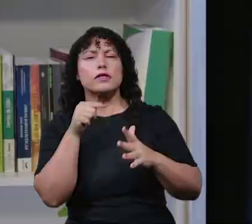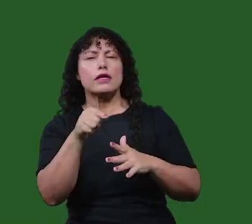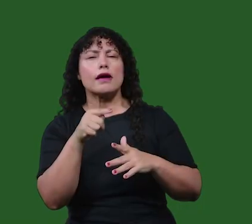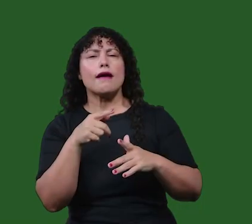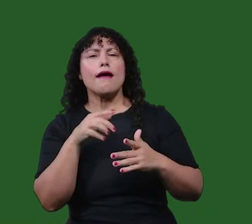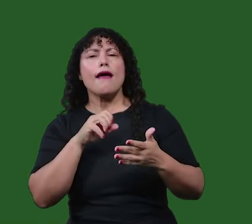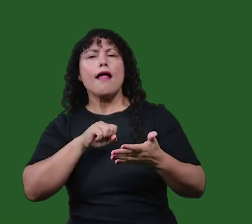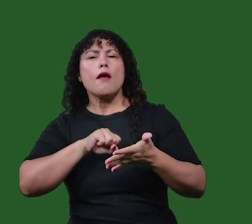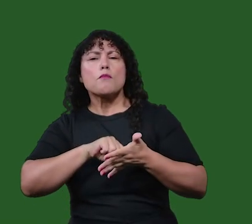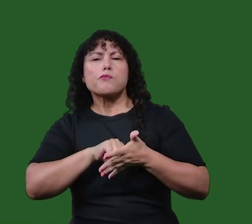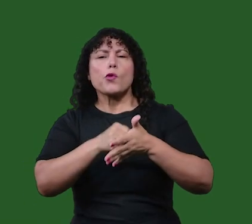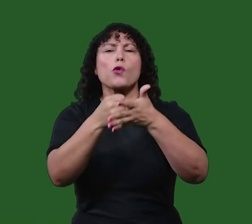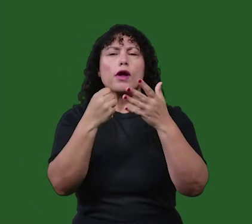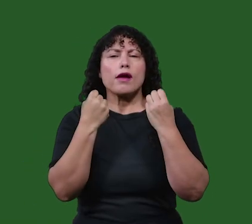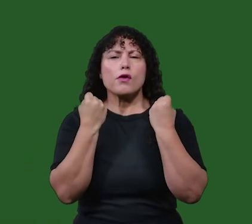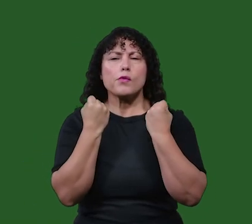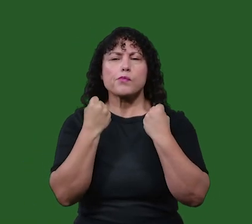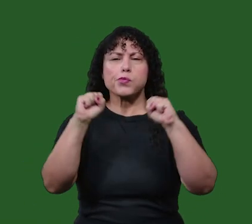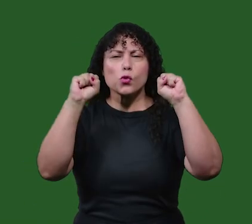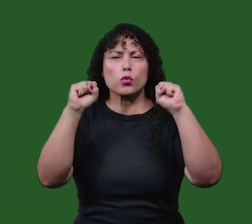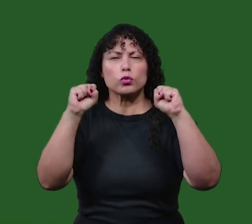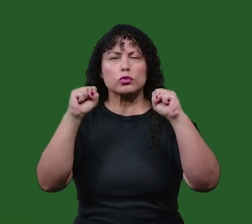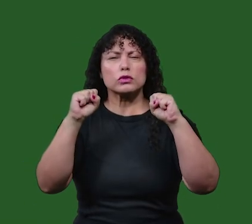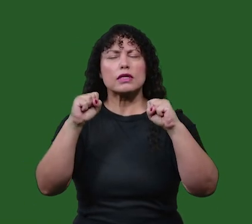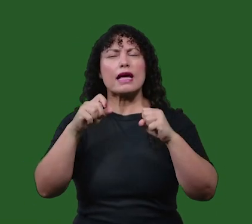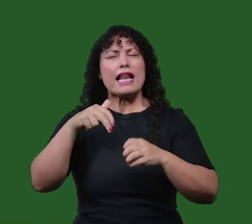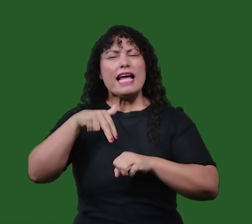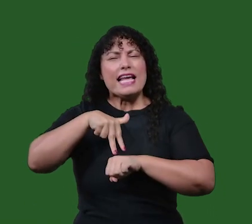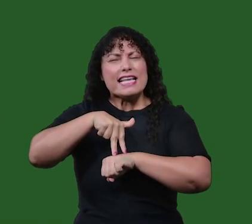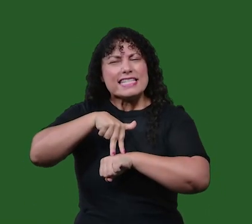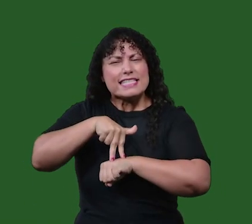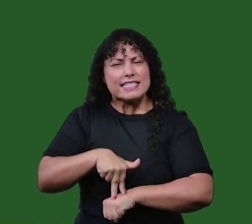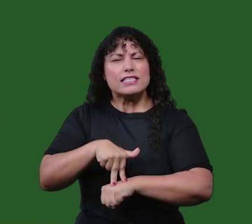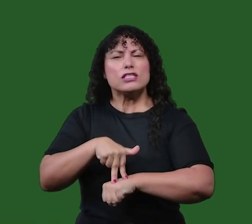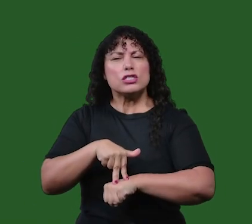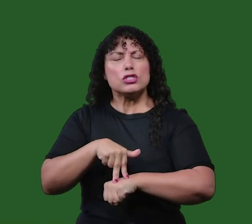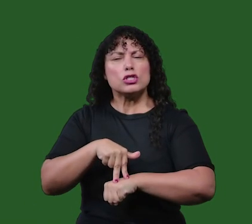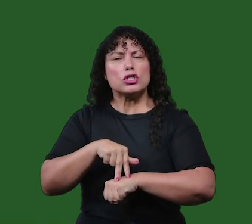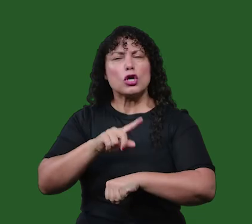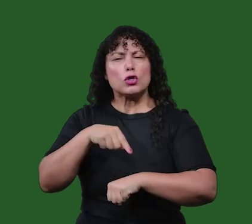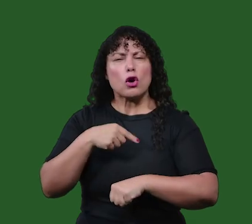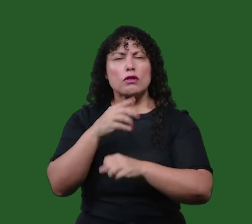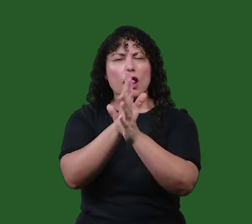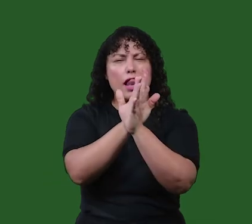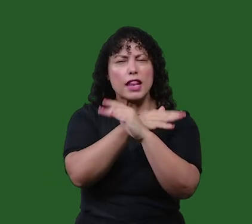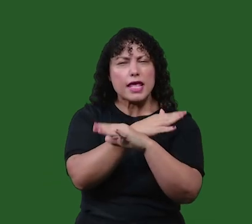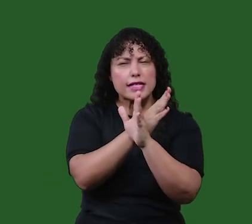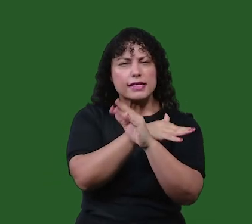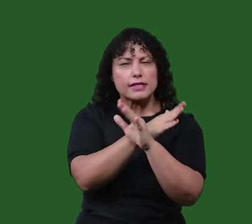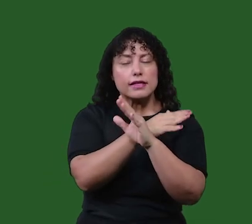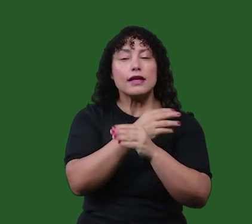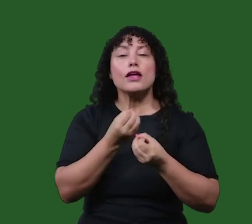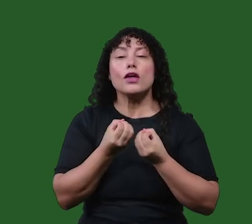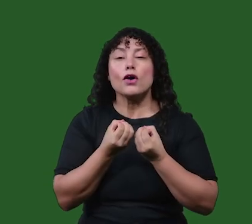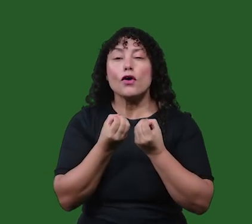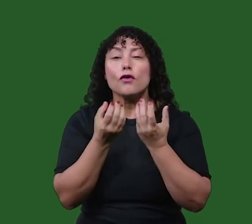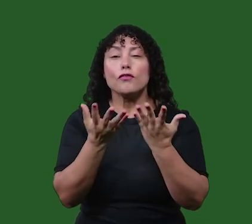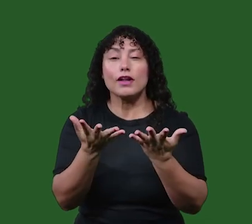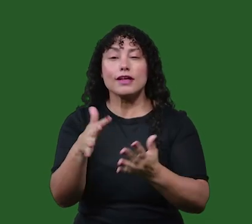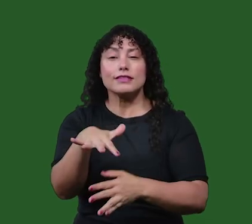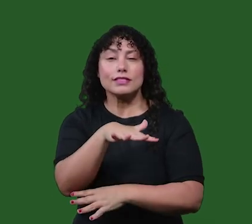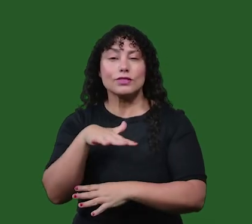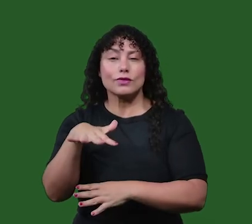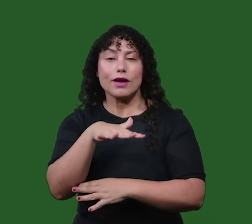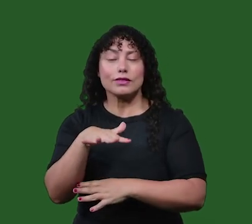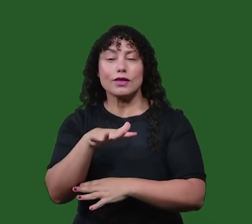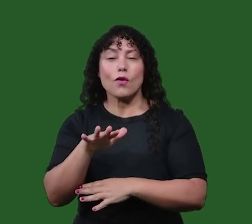significa. Ela freia os nossos impulsos, ela resiste às nossas distrações e oferece